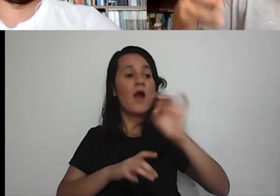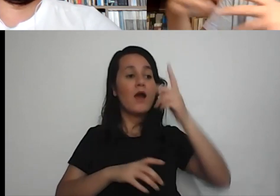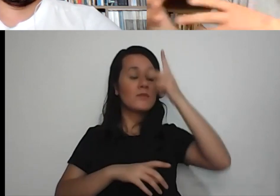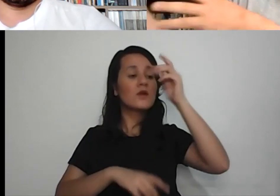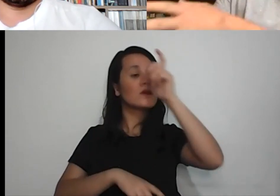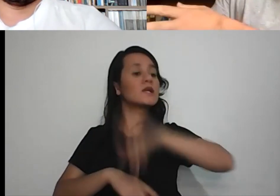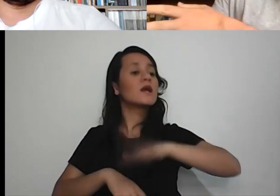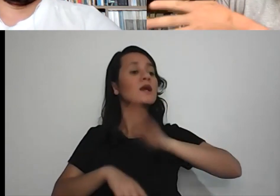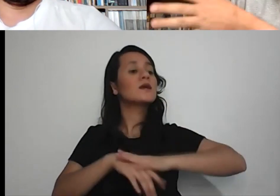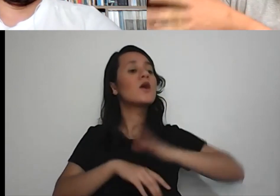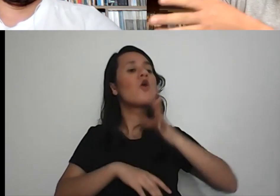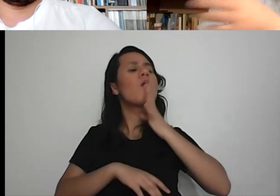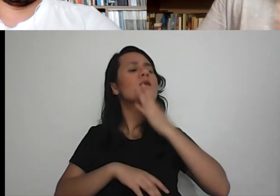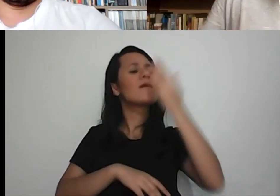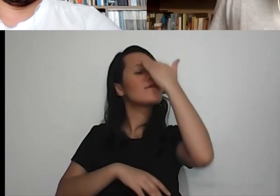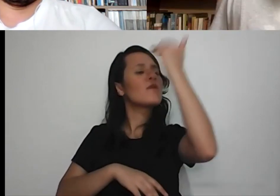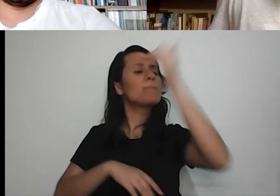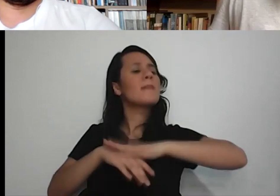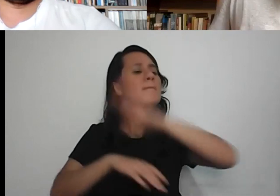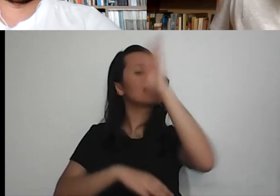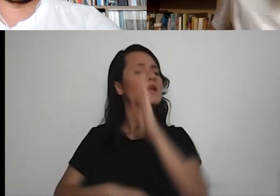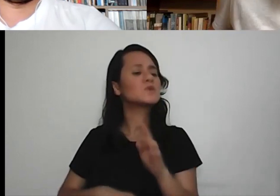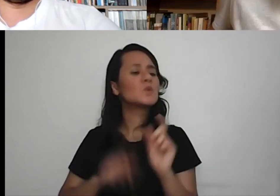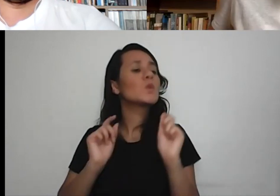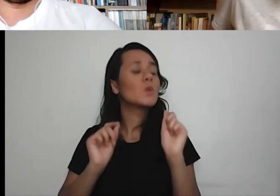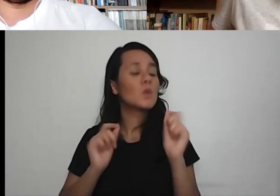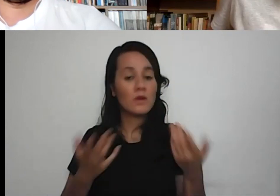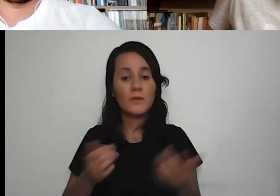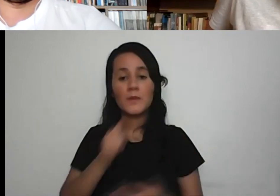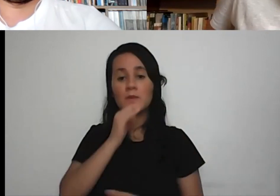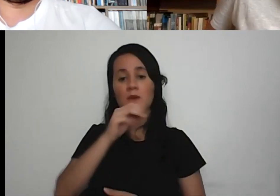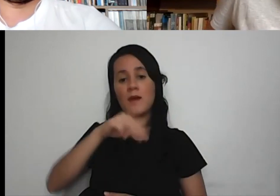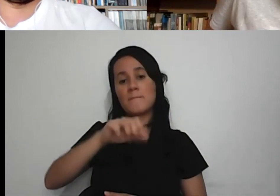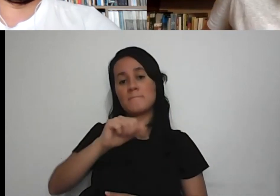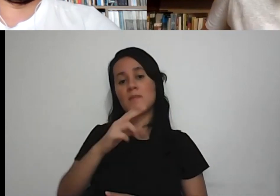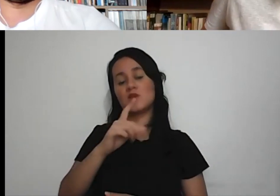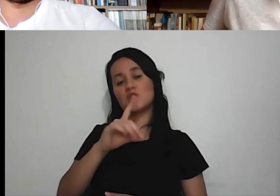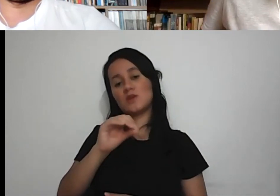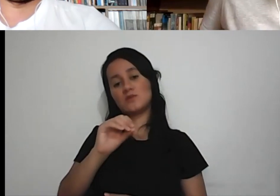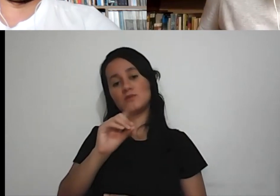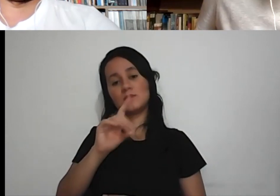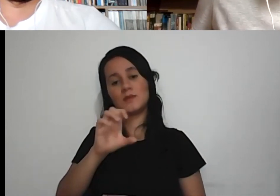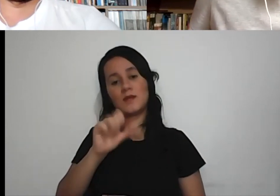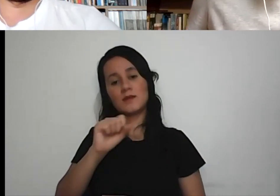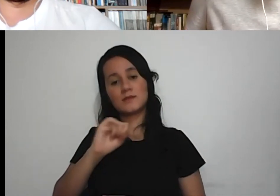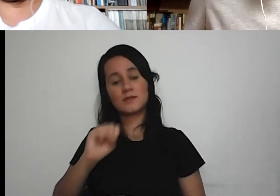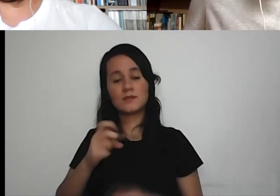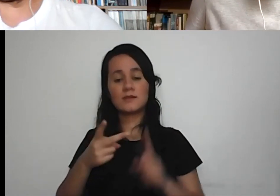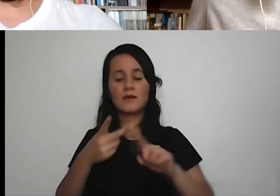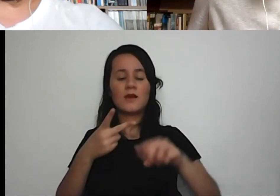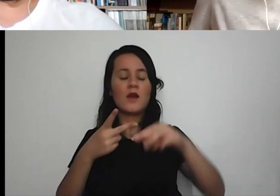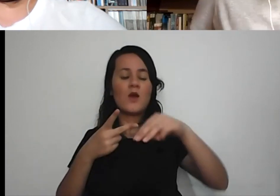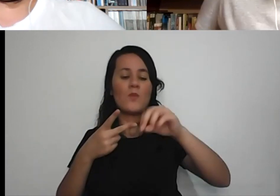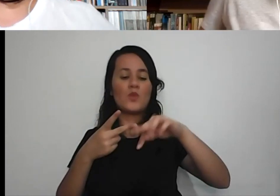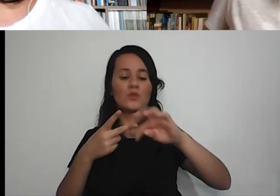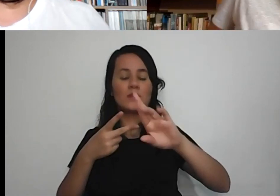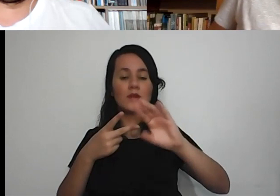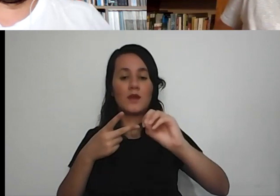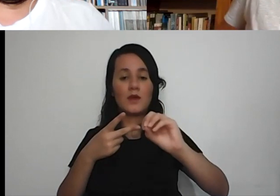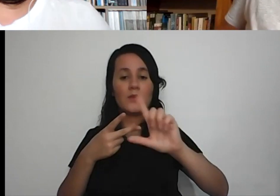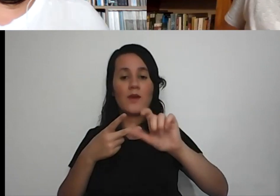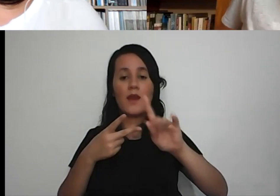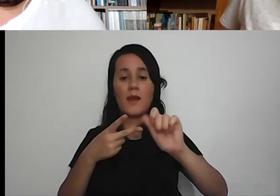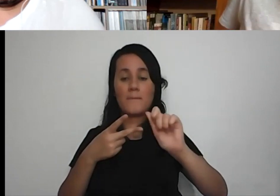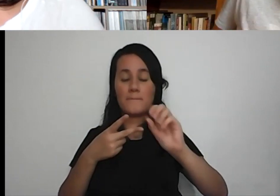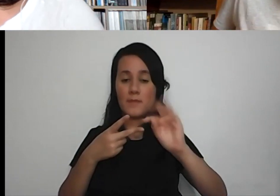os autores mais conhecidos do Brasil, né? Que são nomes como Machado de Assis, Monteiro Lobato, Jorge